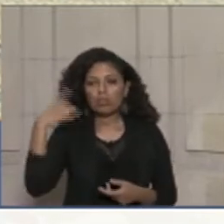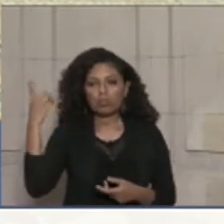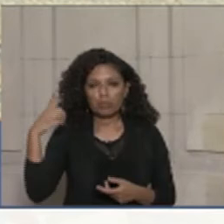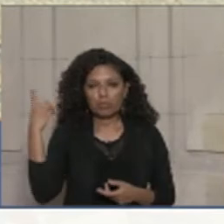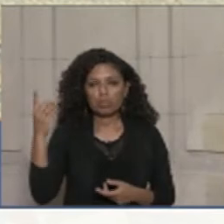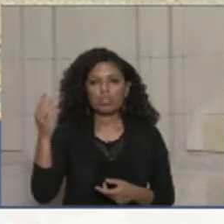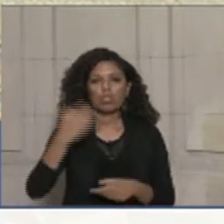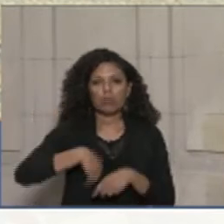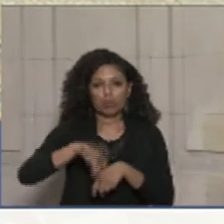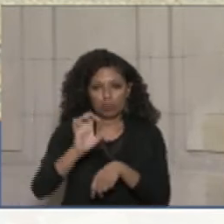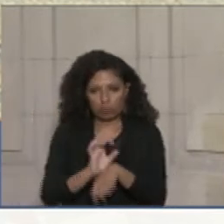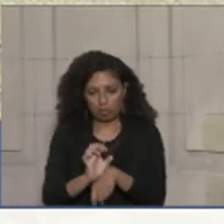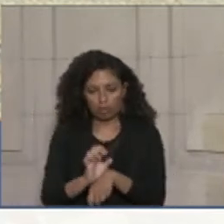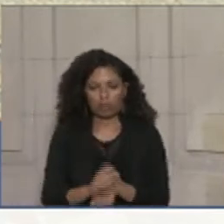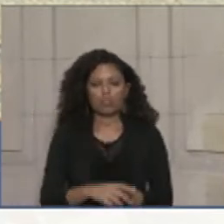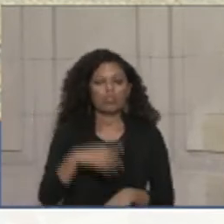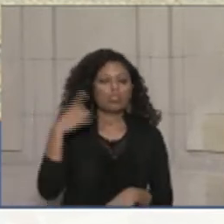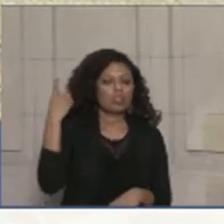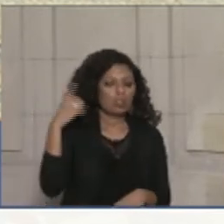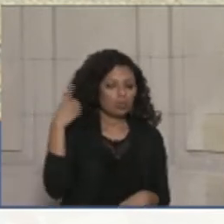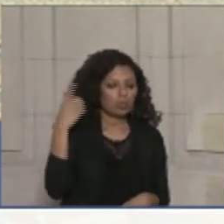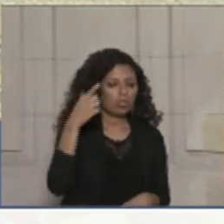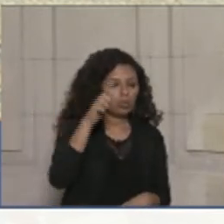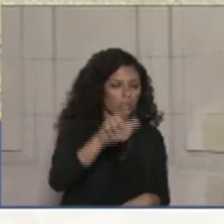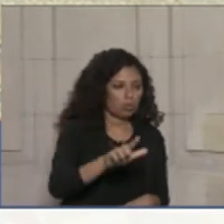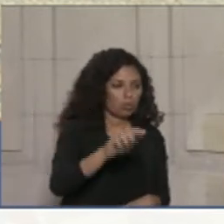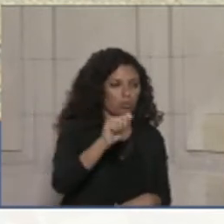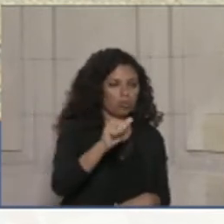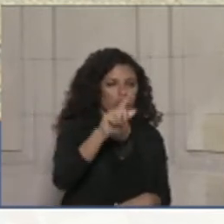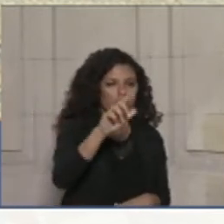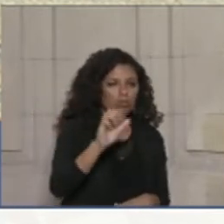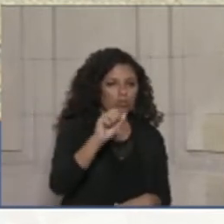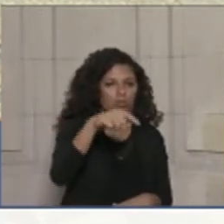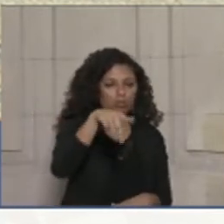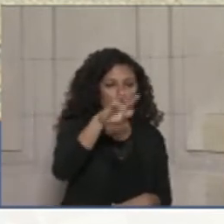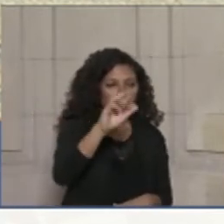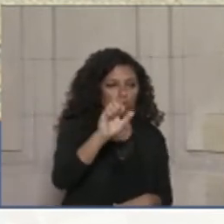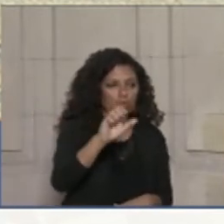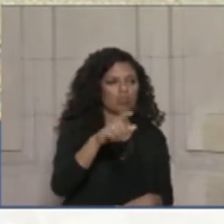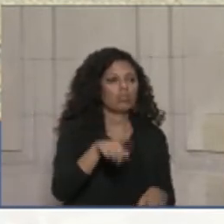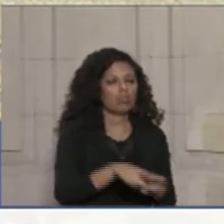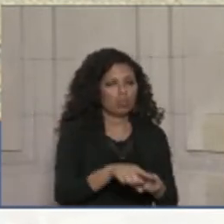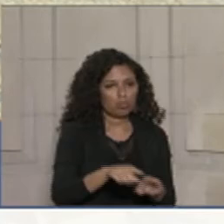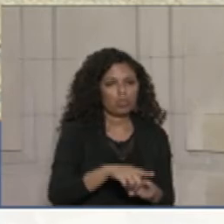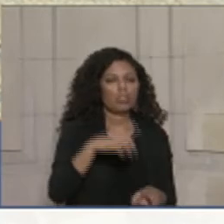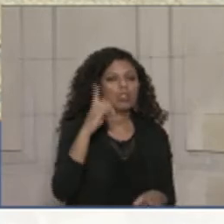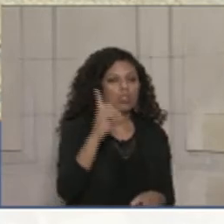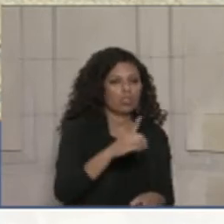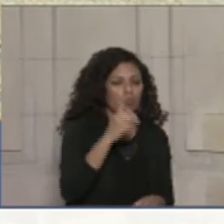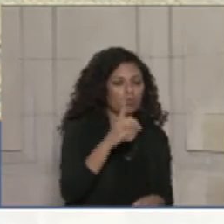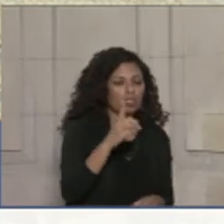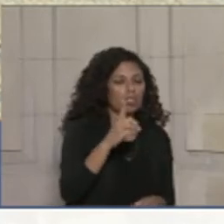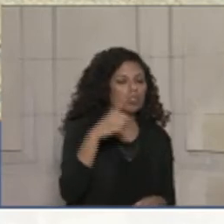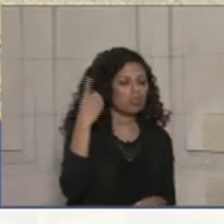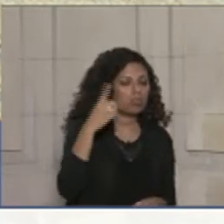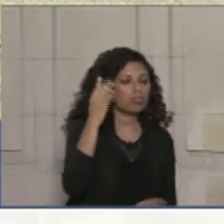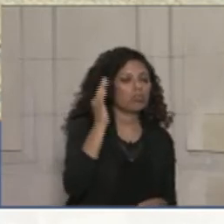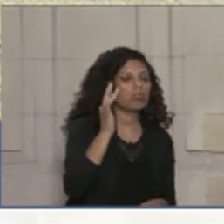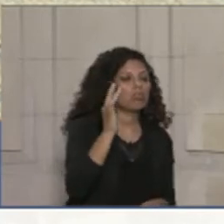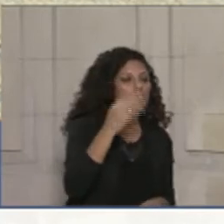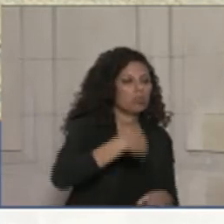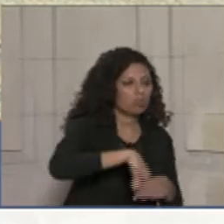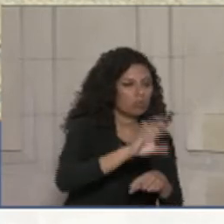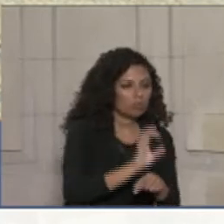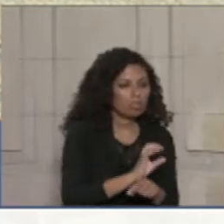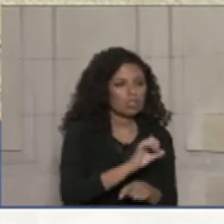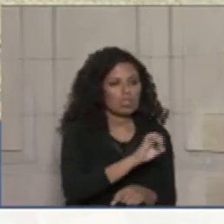o deputado Alexandre Knoploch é um deputado eleito pela população também. Então, se os senhores